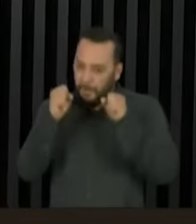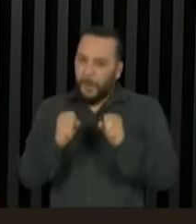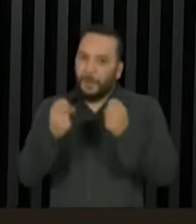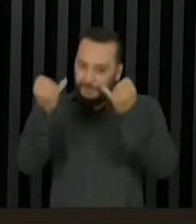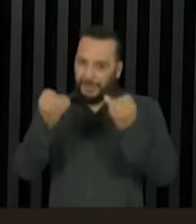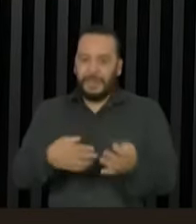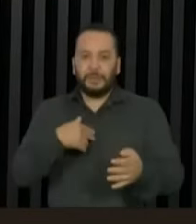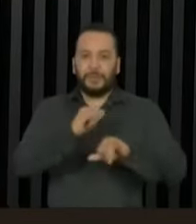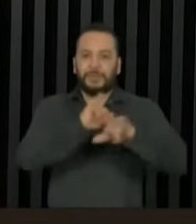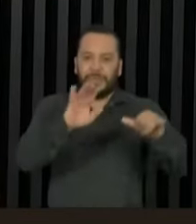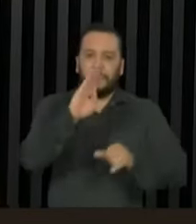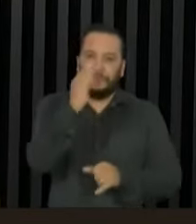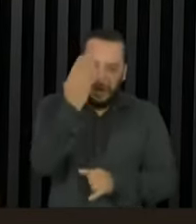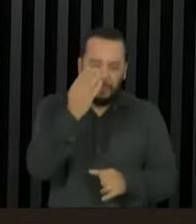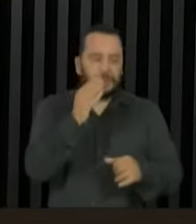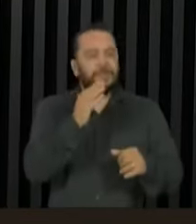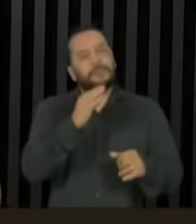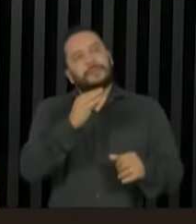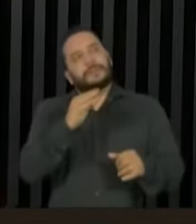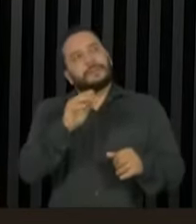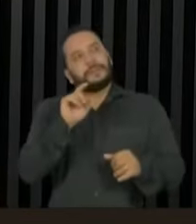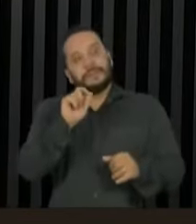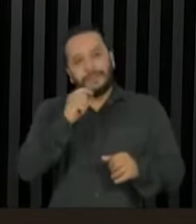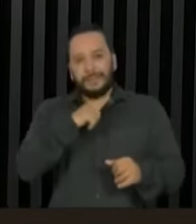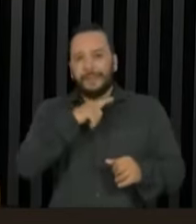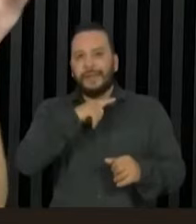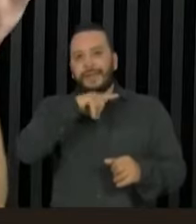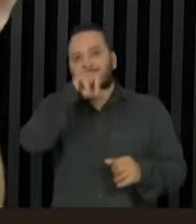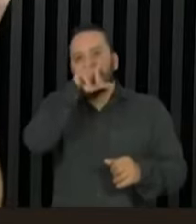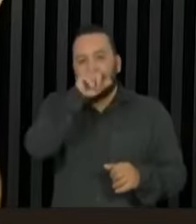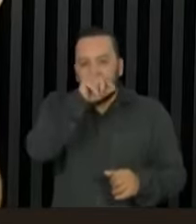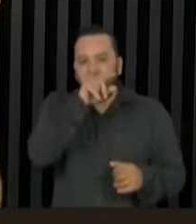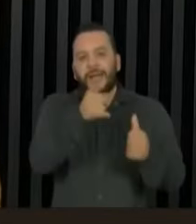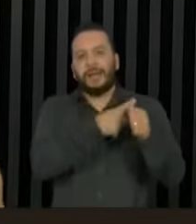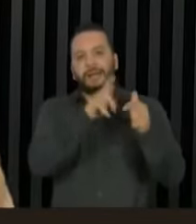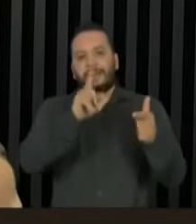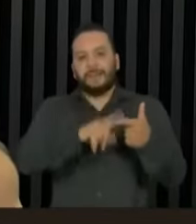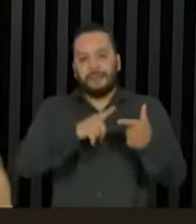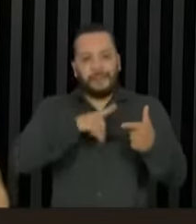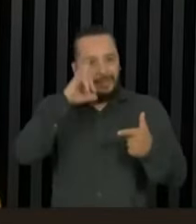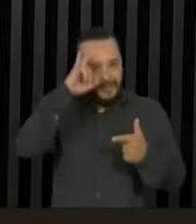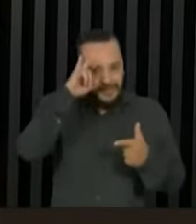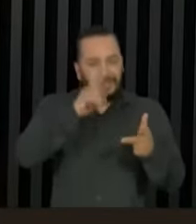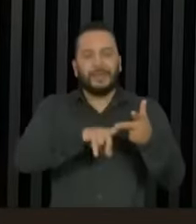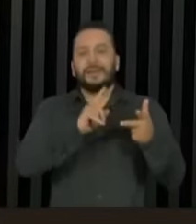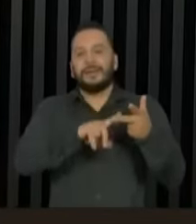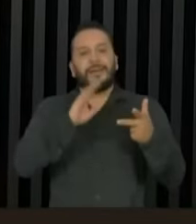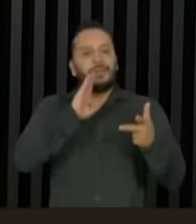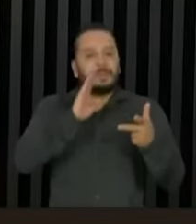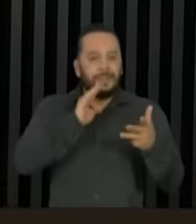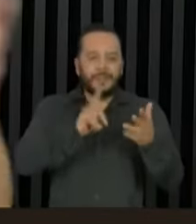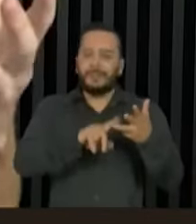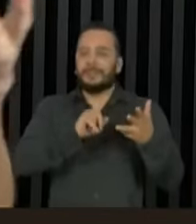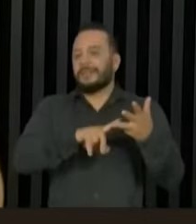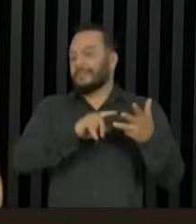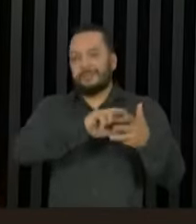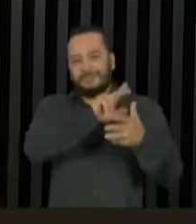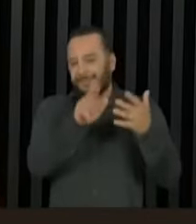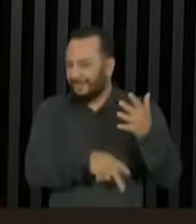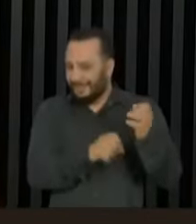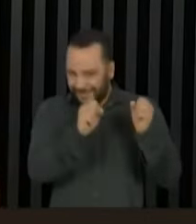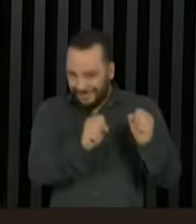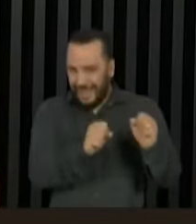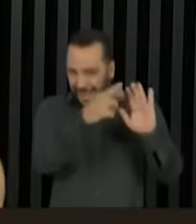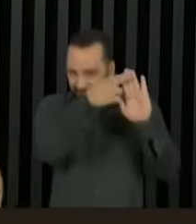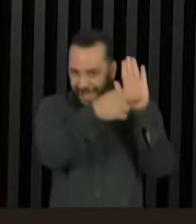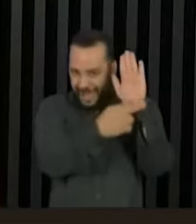fake News em instagram ou Facebook ou Twitter porque são redes públicas Onde você coloca algo e você está a mercê